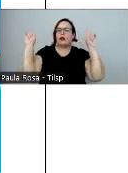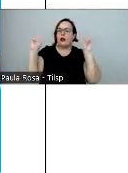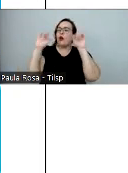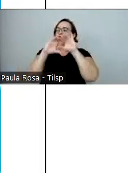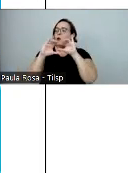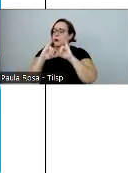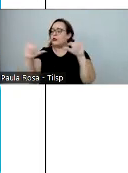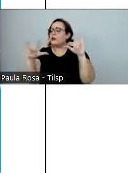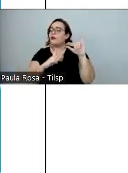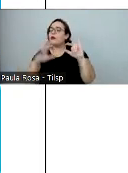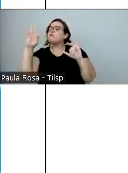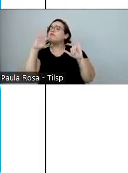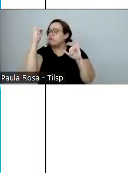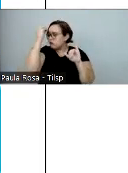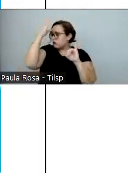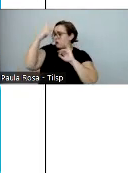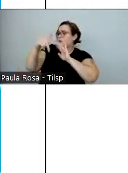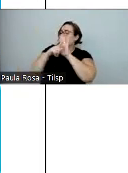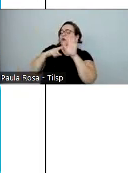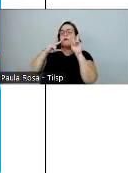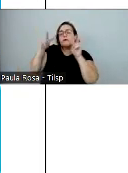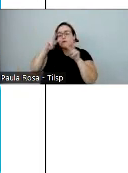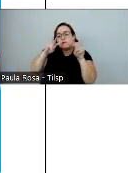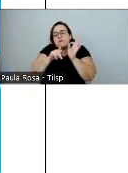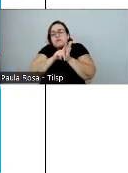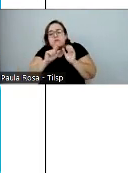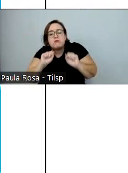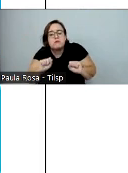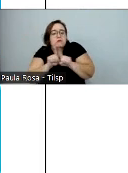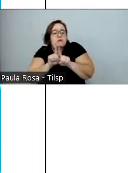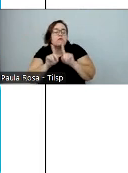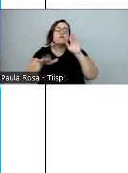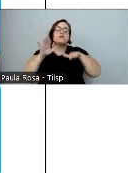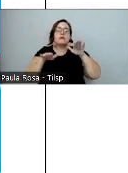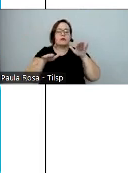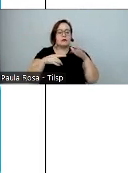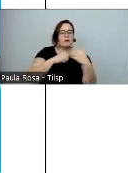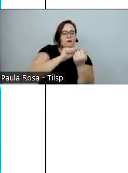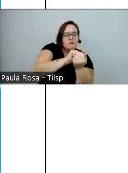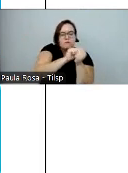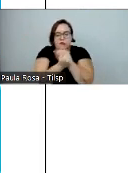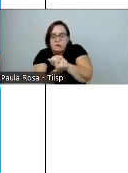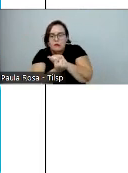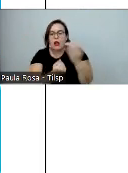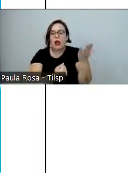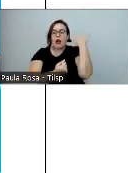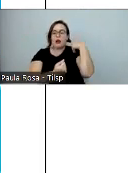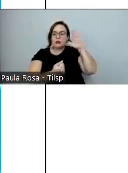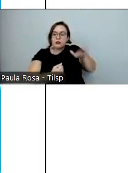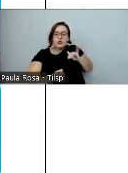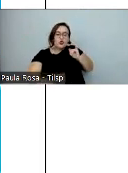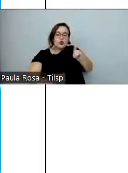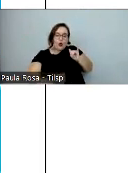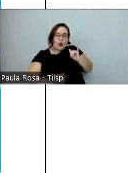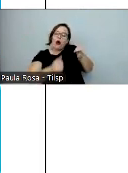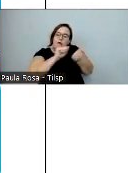próprio ele apresenta lesões próprias e ele pode inclusive reinterpretar aquilo que já foi estabelecido como discurso anteriormente